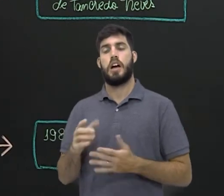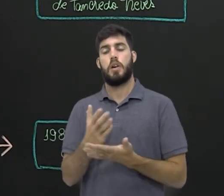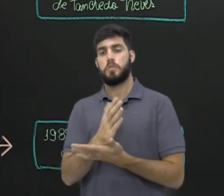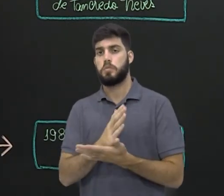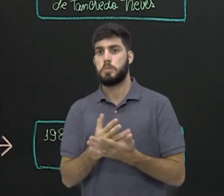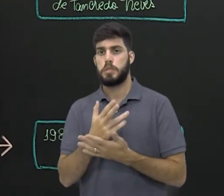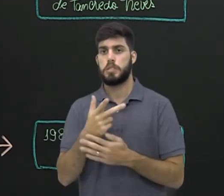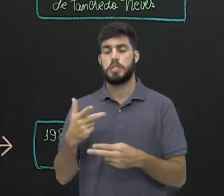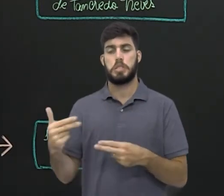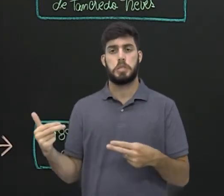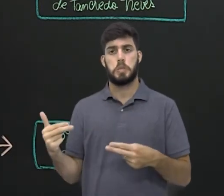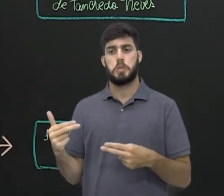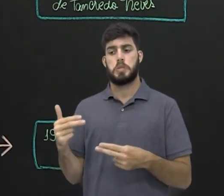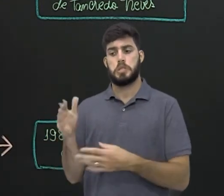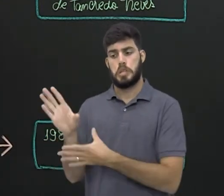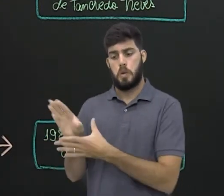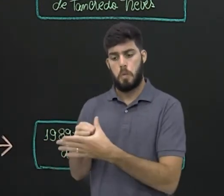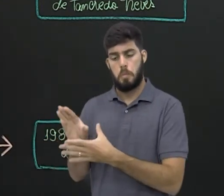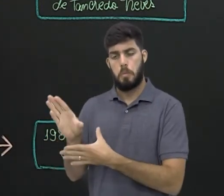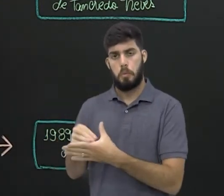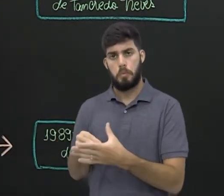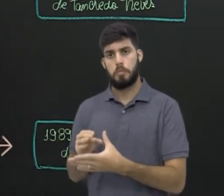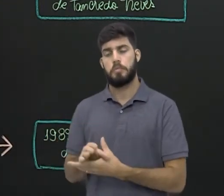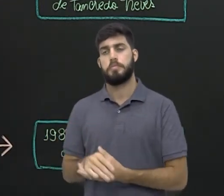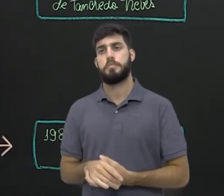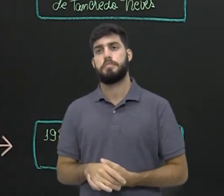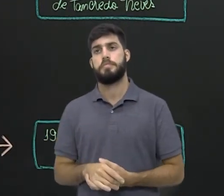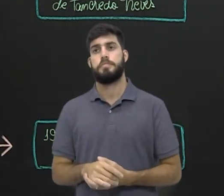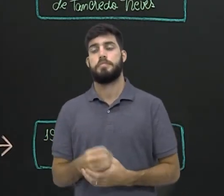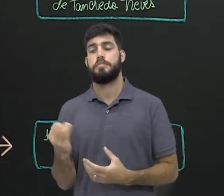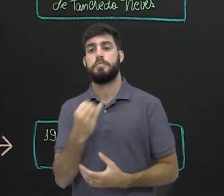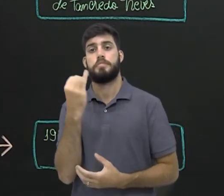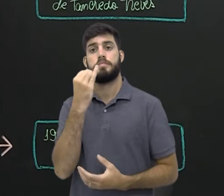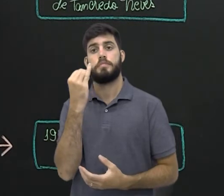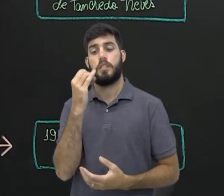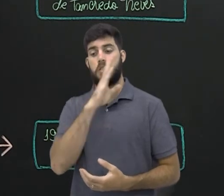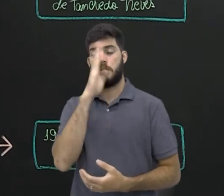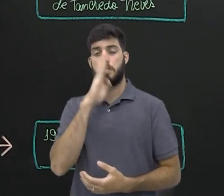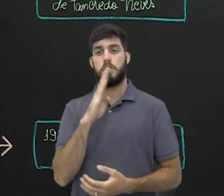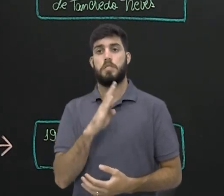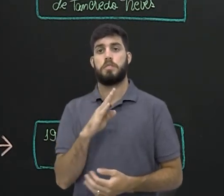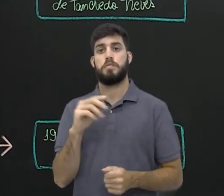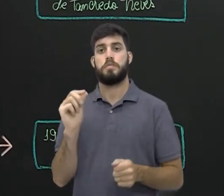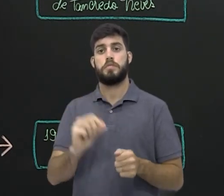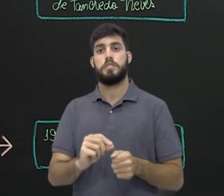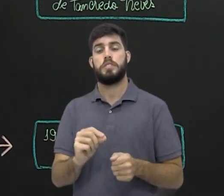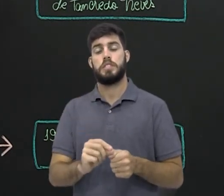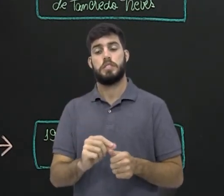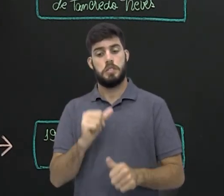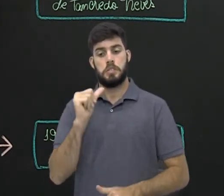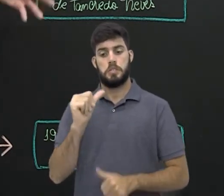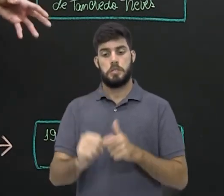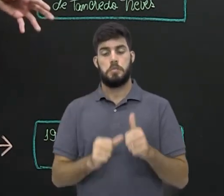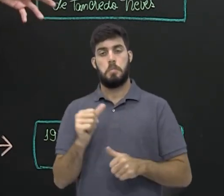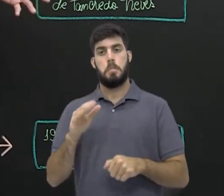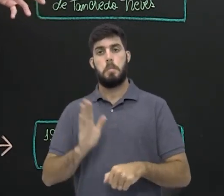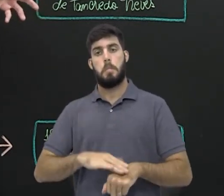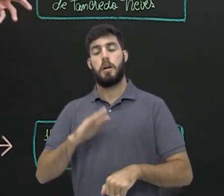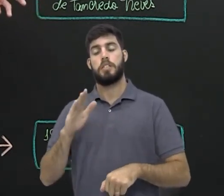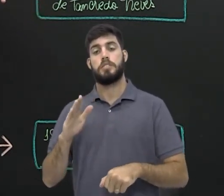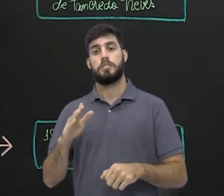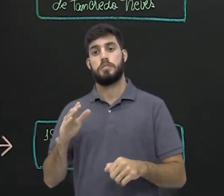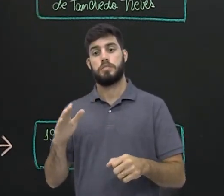tinha, o José Sarney ainda tinha também, né? Então era importante que o Brasil fizesse uma transição mais completa